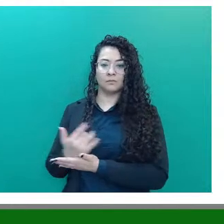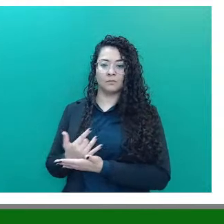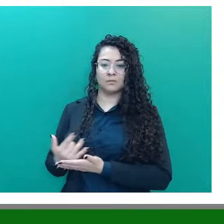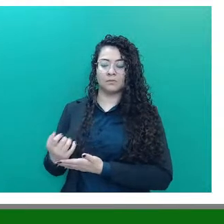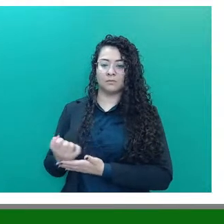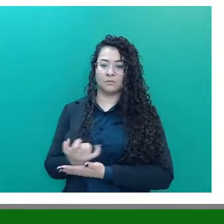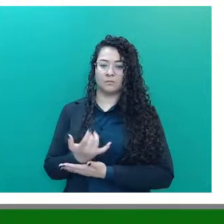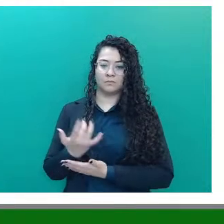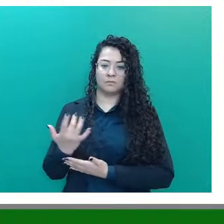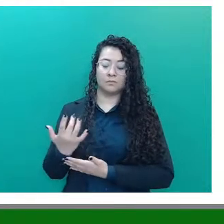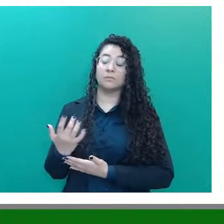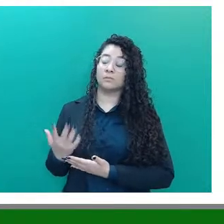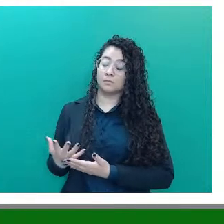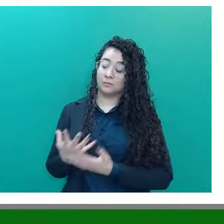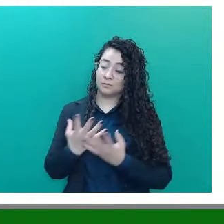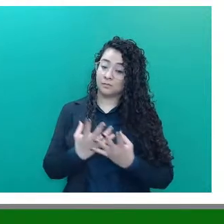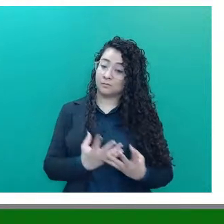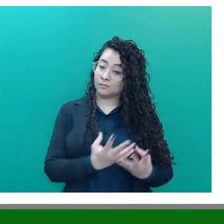Por exemplo, na página